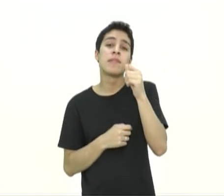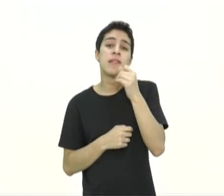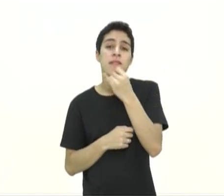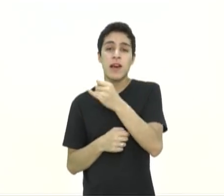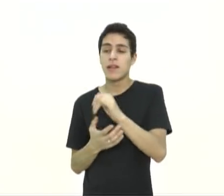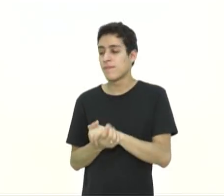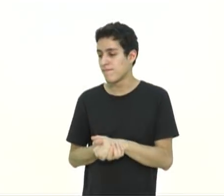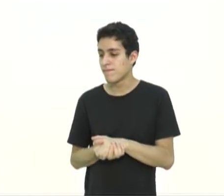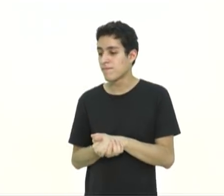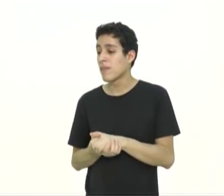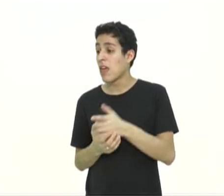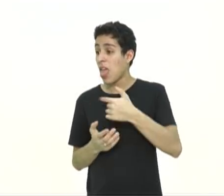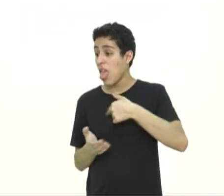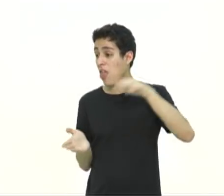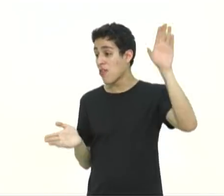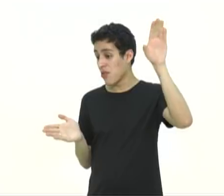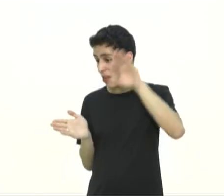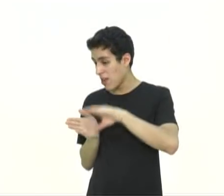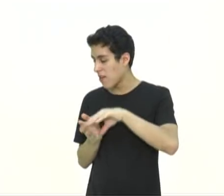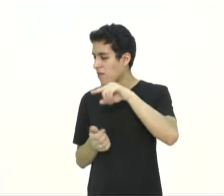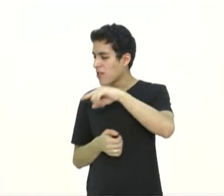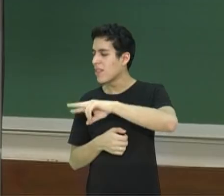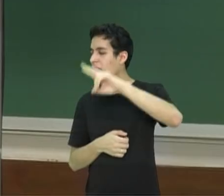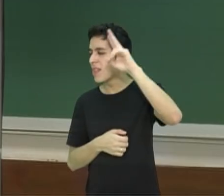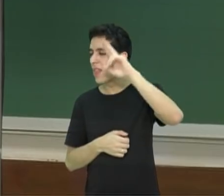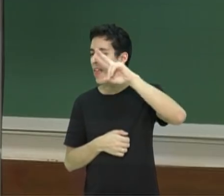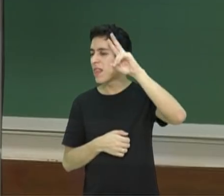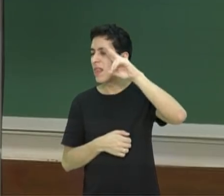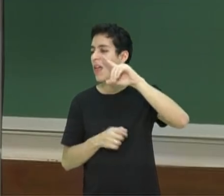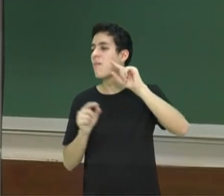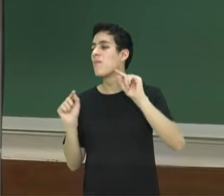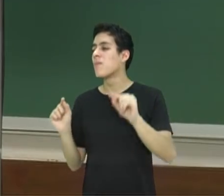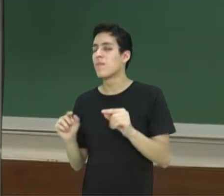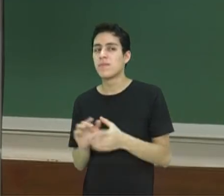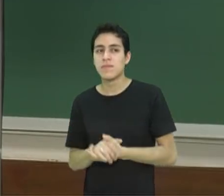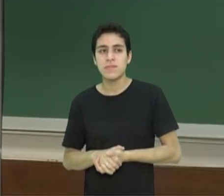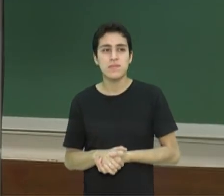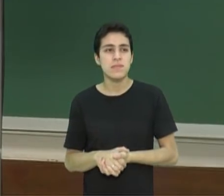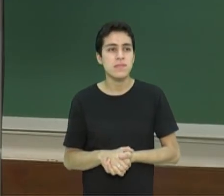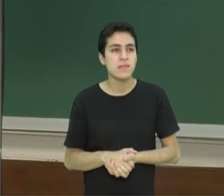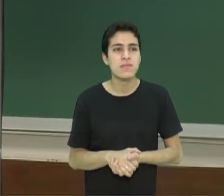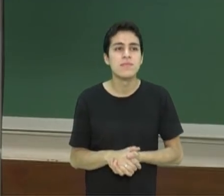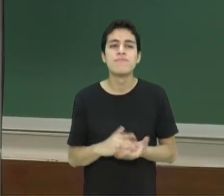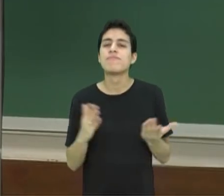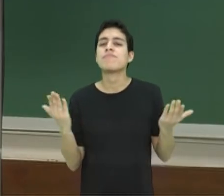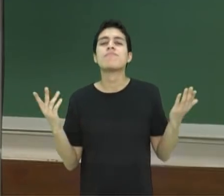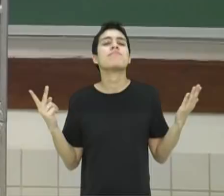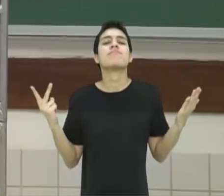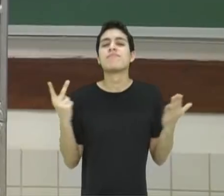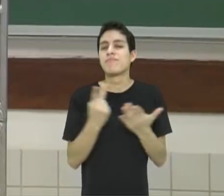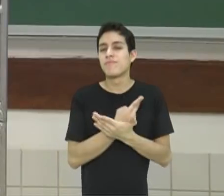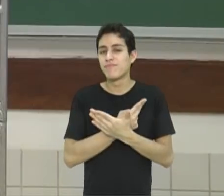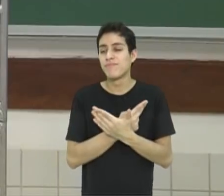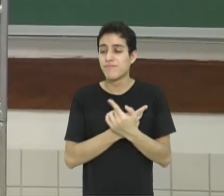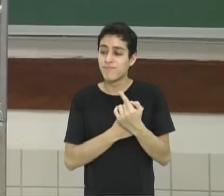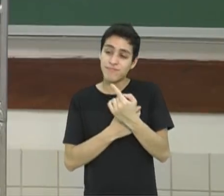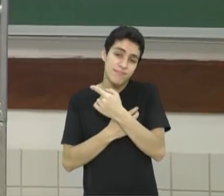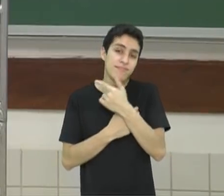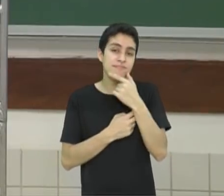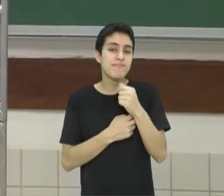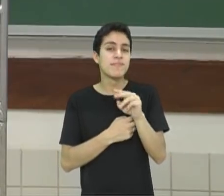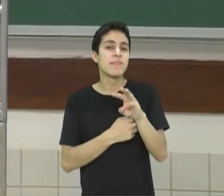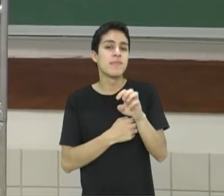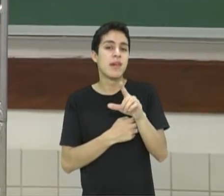"Wesley, cheguei. Você lembrou de..." E aí o que aconteceu com Wesley